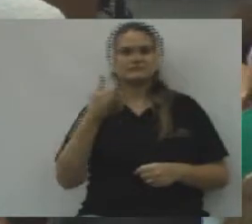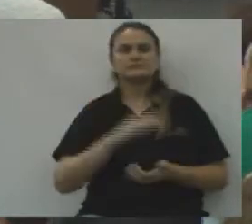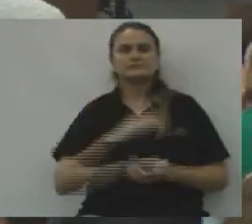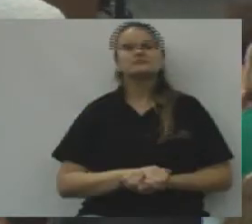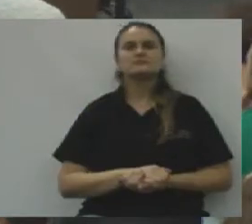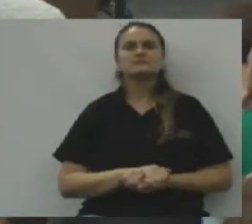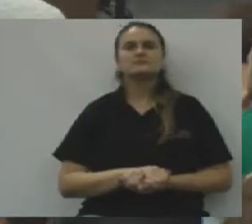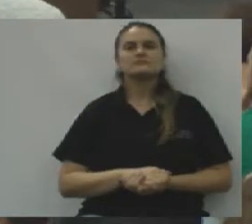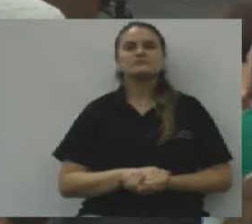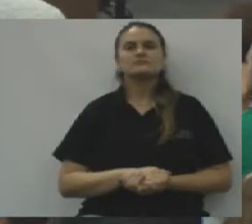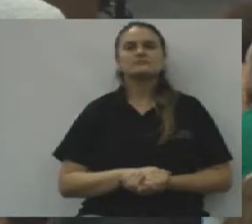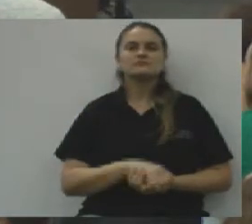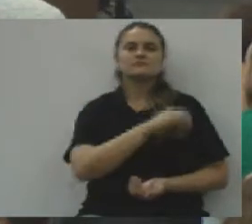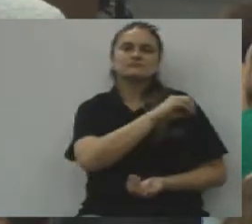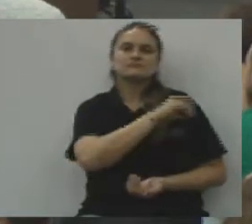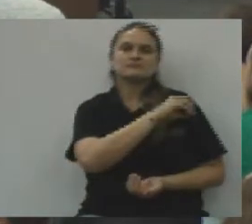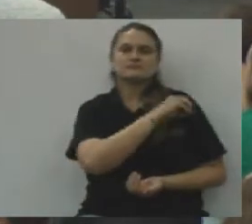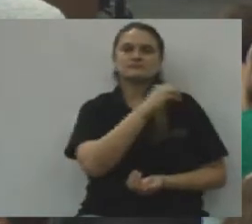Número